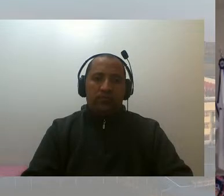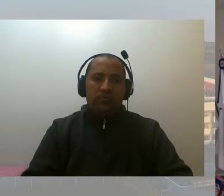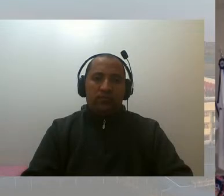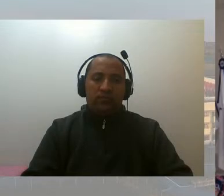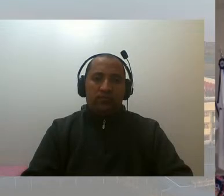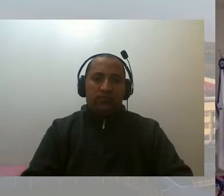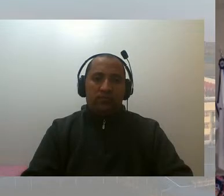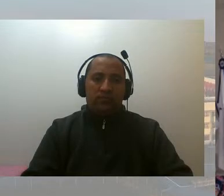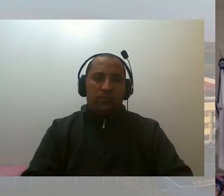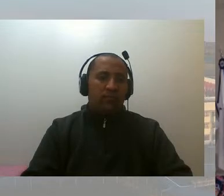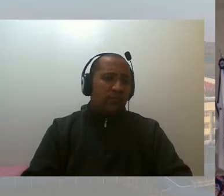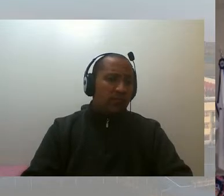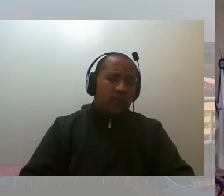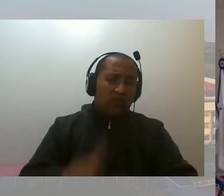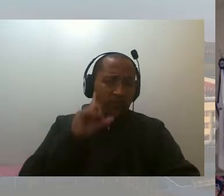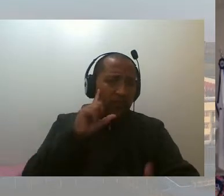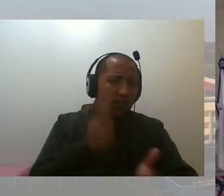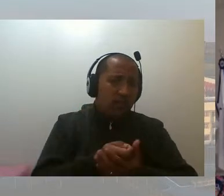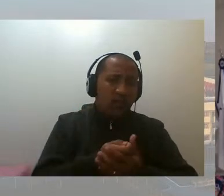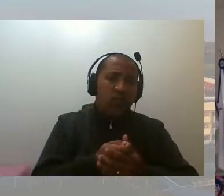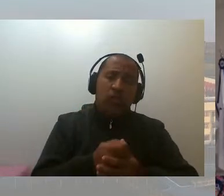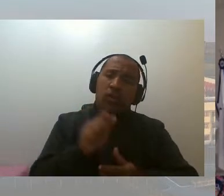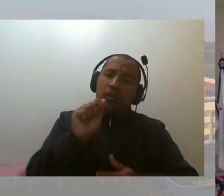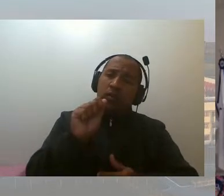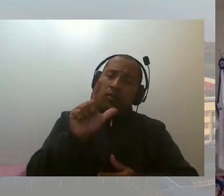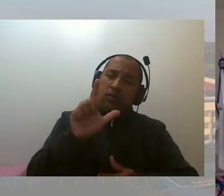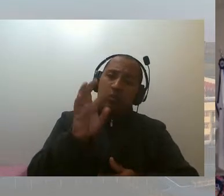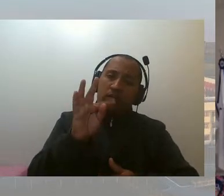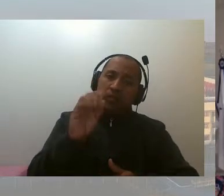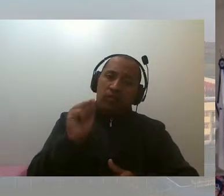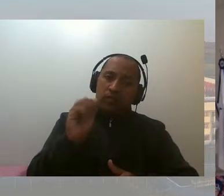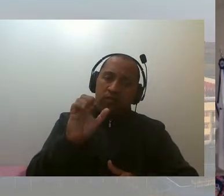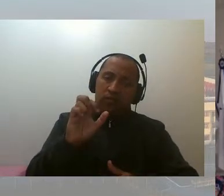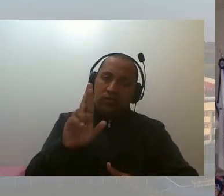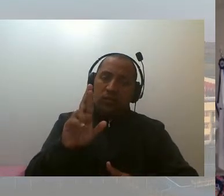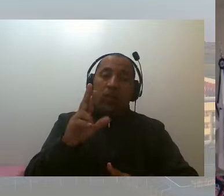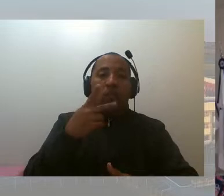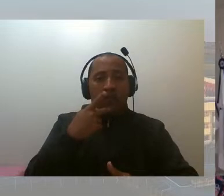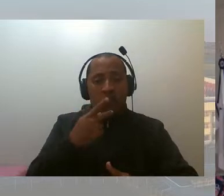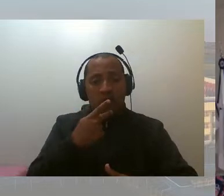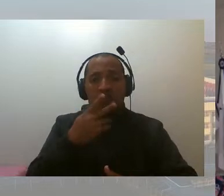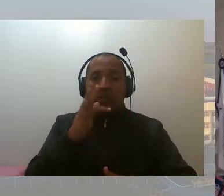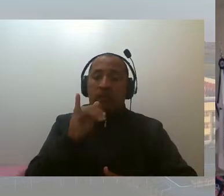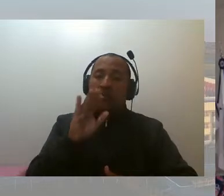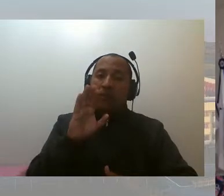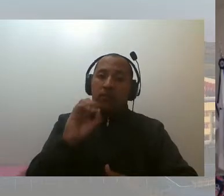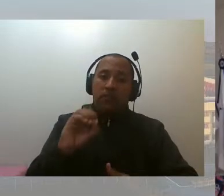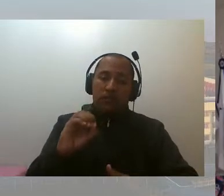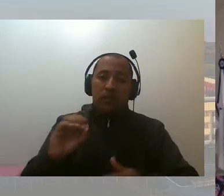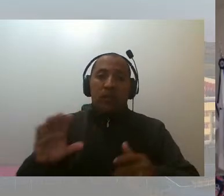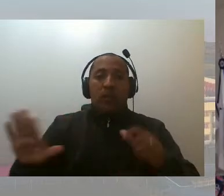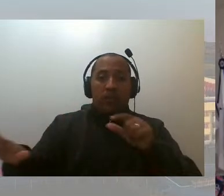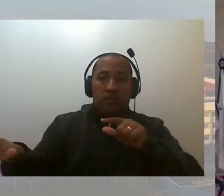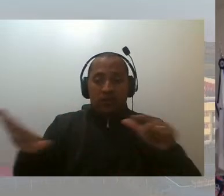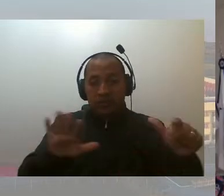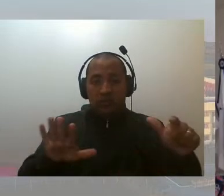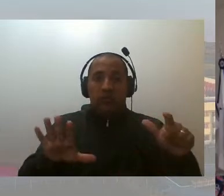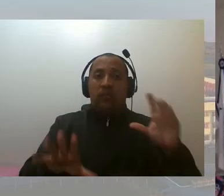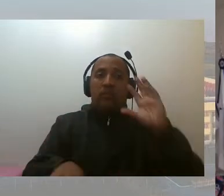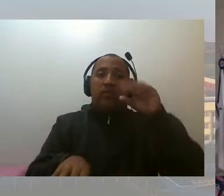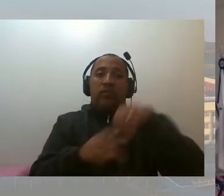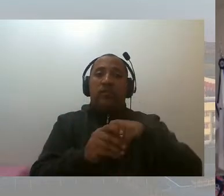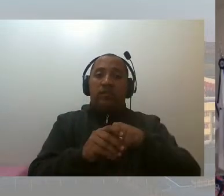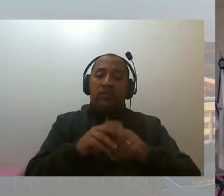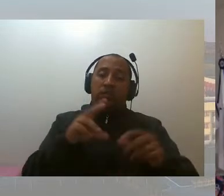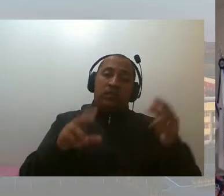A gente só não definiu exatamente, Altacir, nós colocamos a pedido do Fábio, né, deixar a semana, para dentro daquela semana